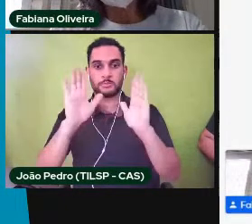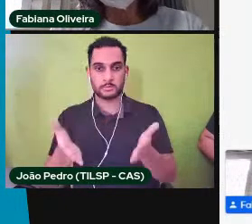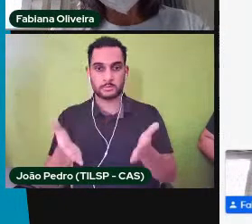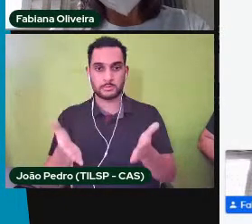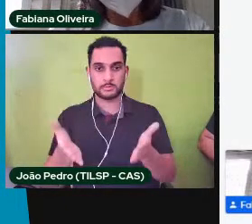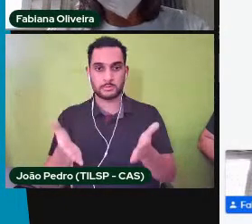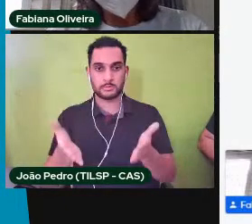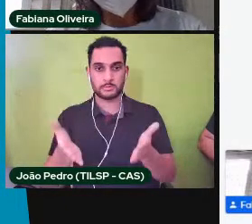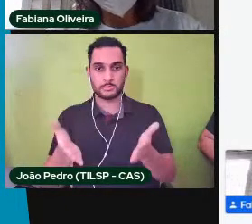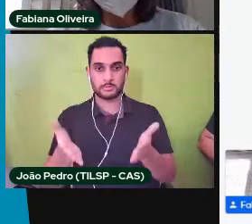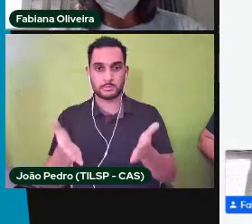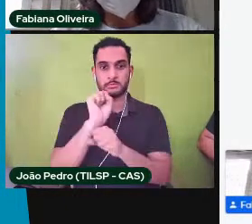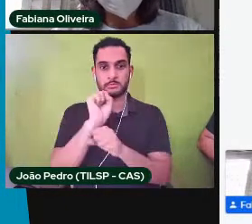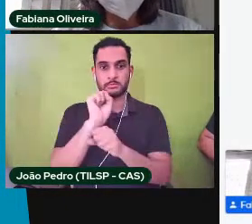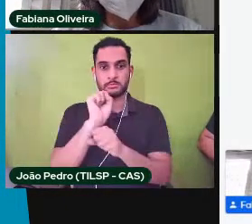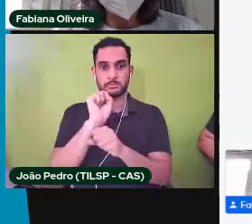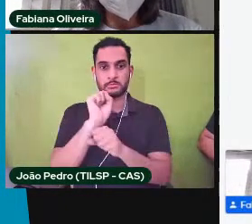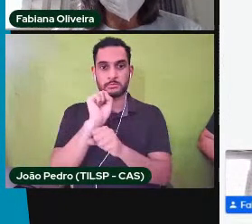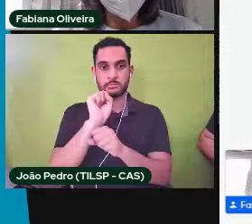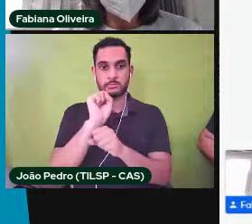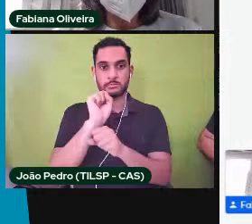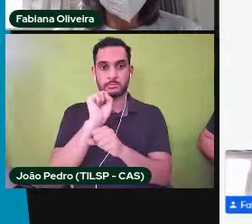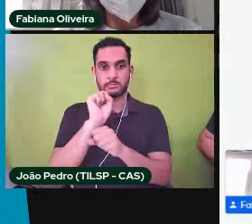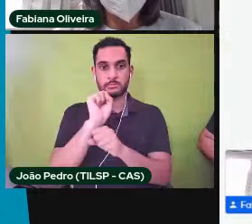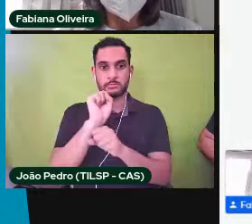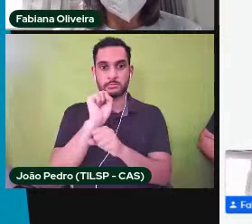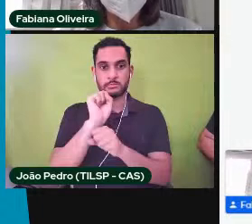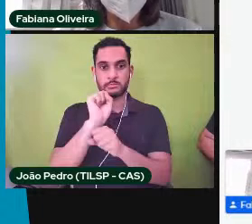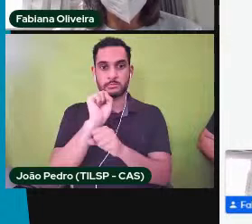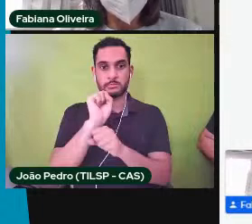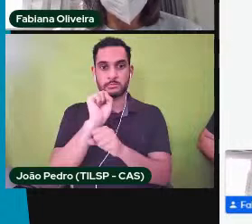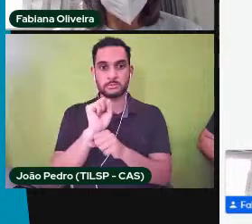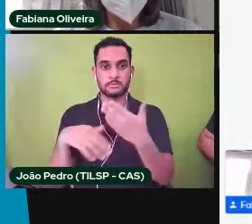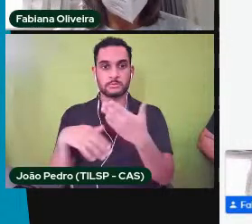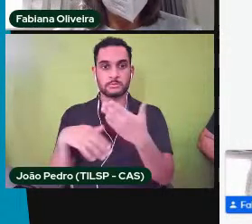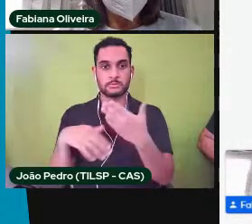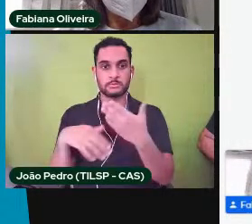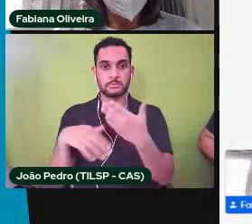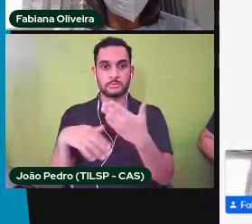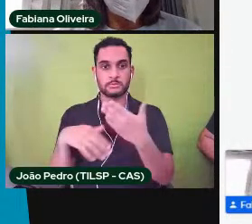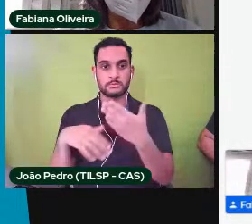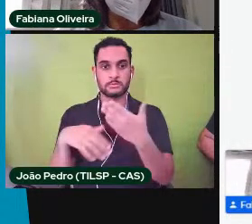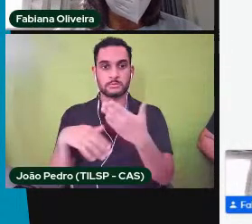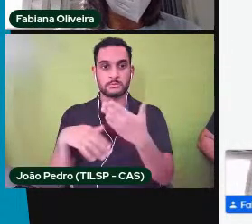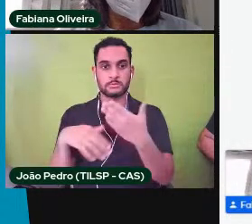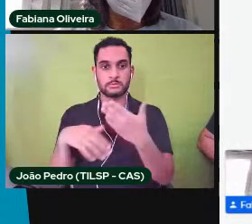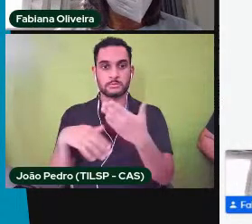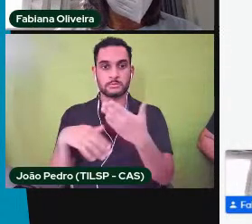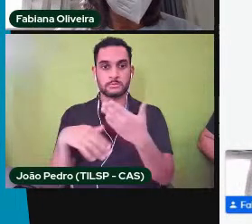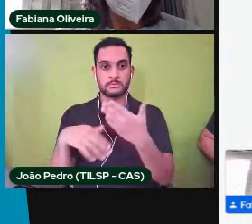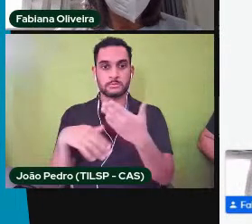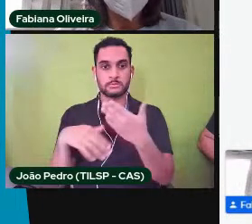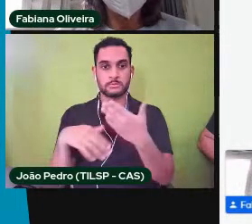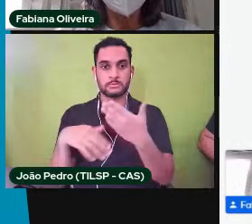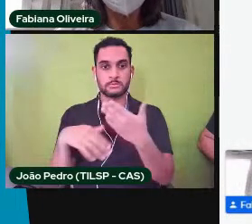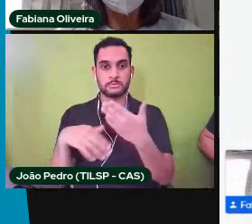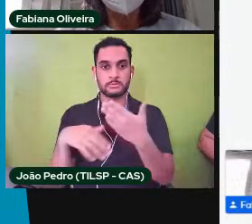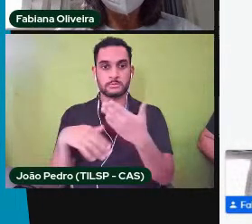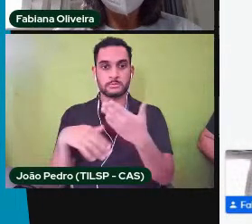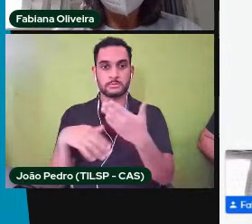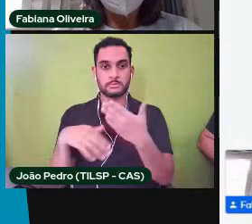nós vamos conversando que com relação a essa busca da formação do